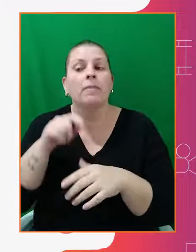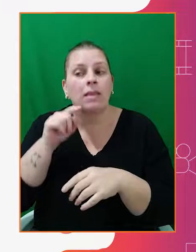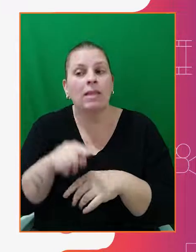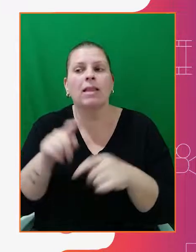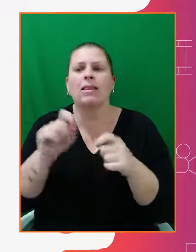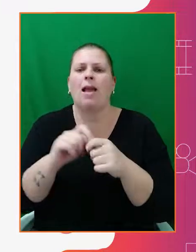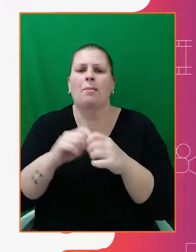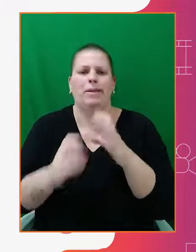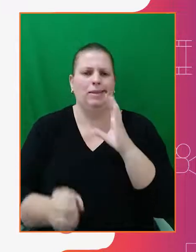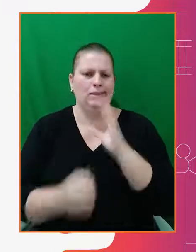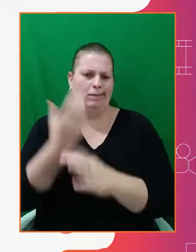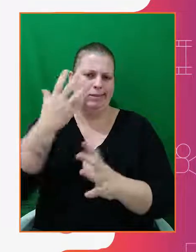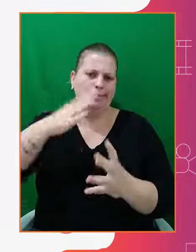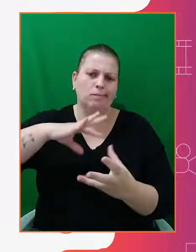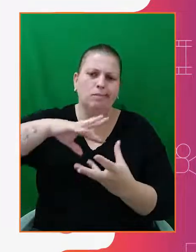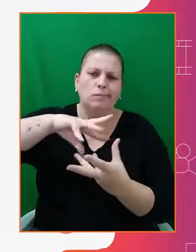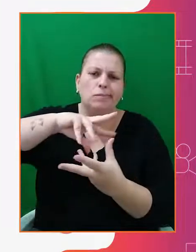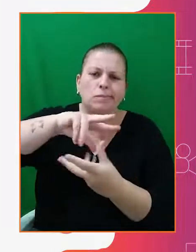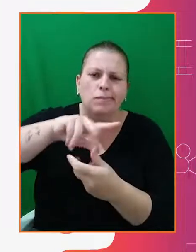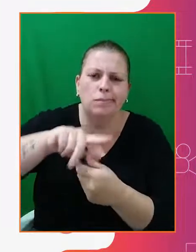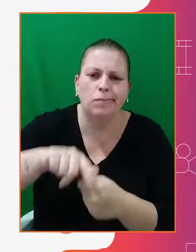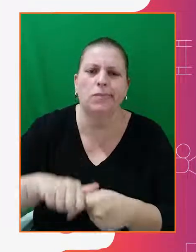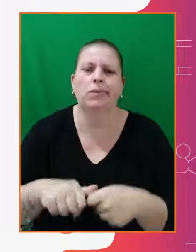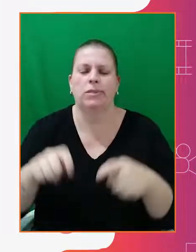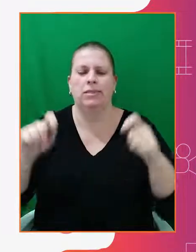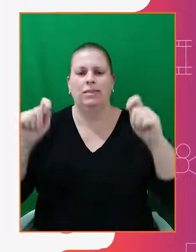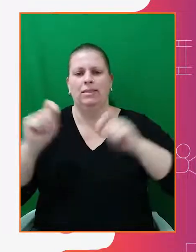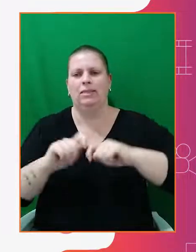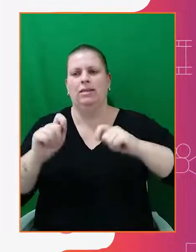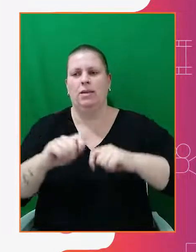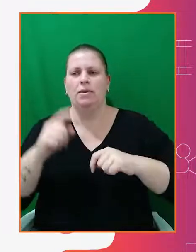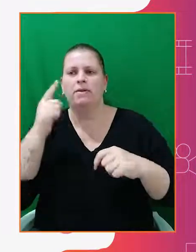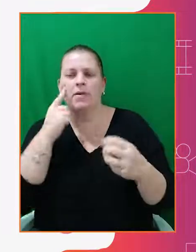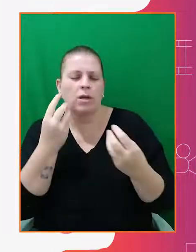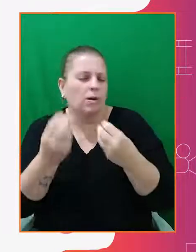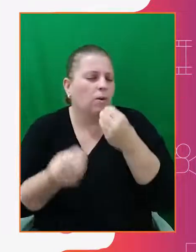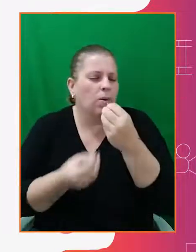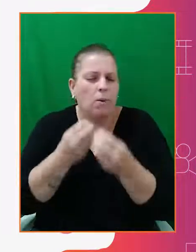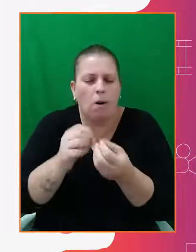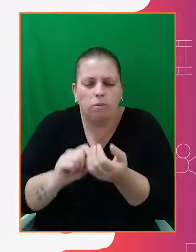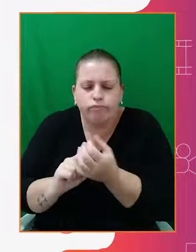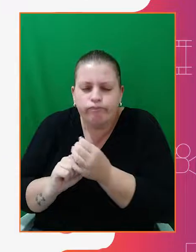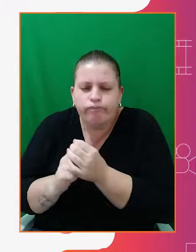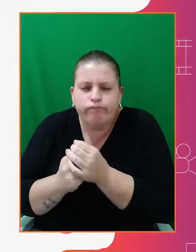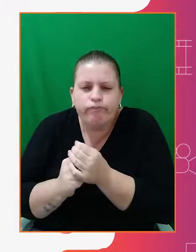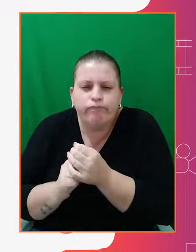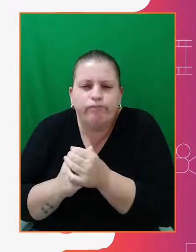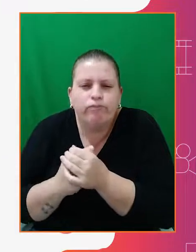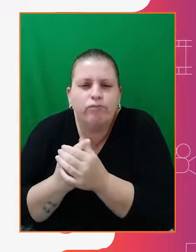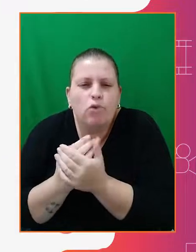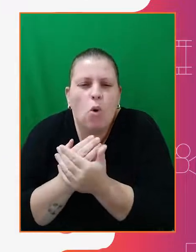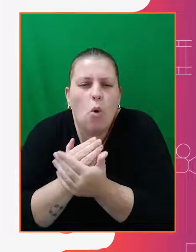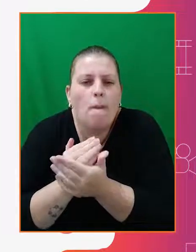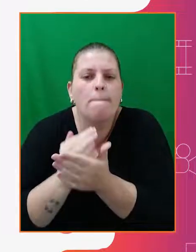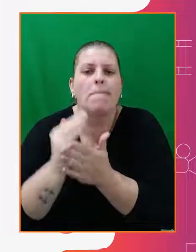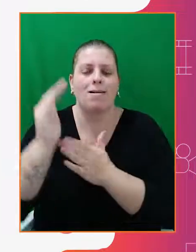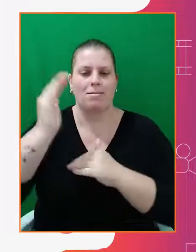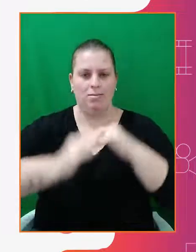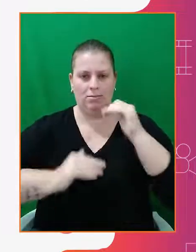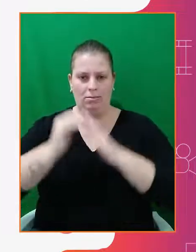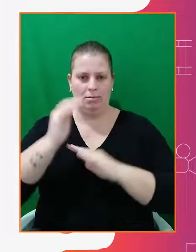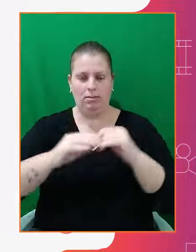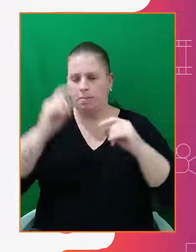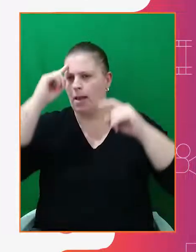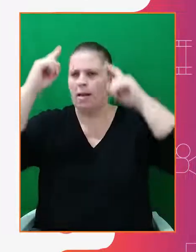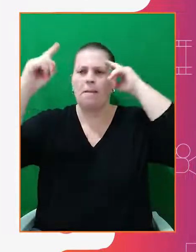storyboard é onde podemos criar um mundo e pensar como ele vai ser ainda no seu momento mais germe, mais embrionário. Então, o